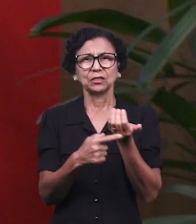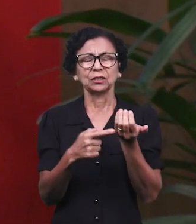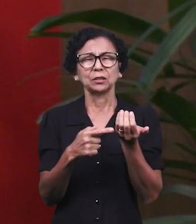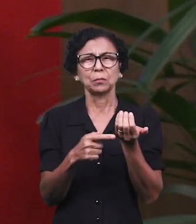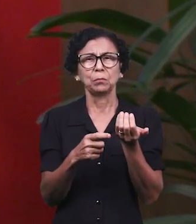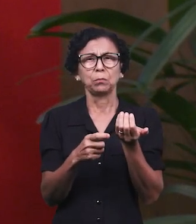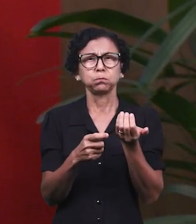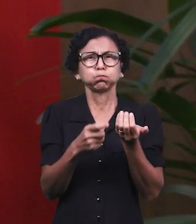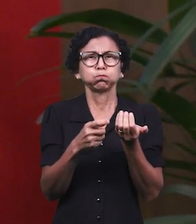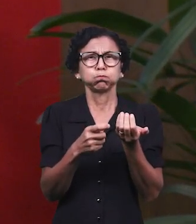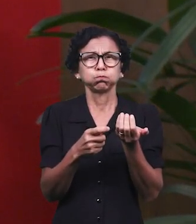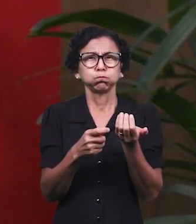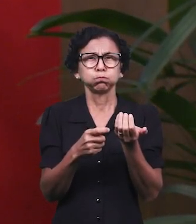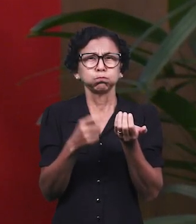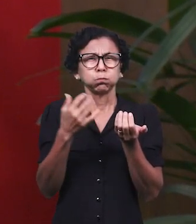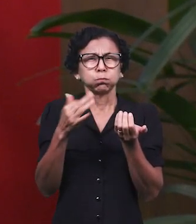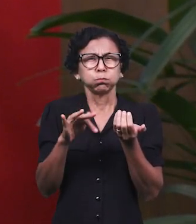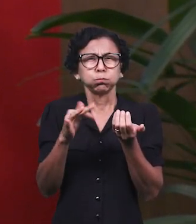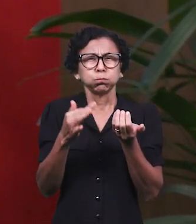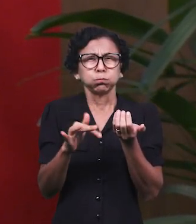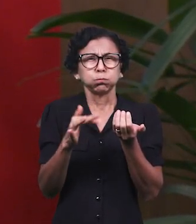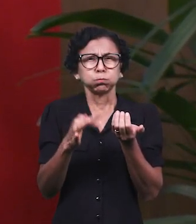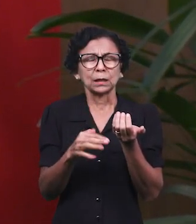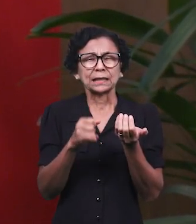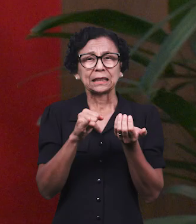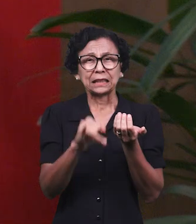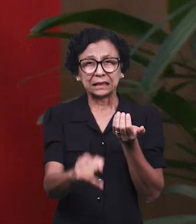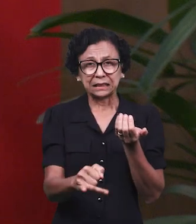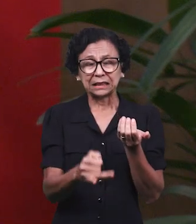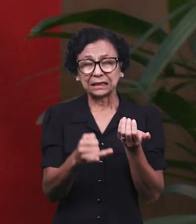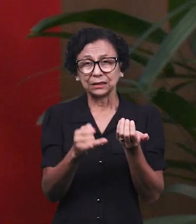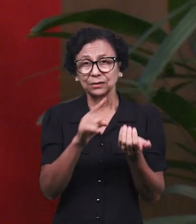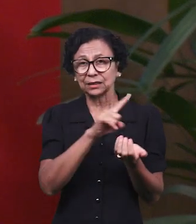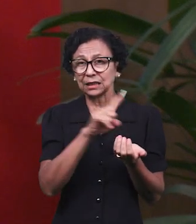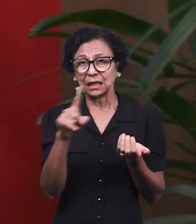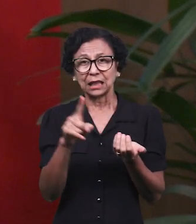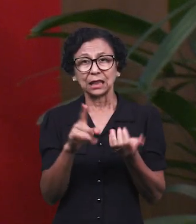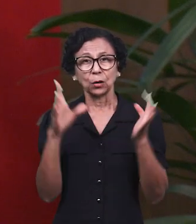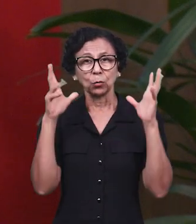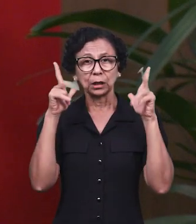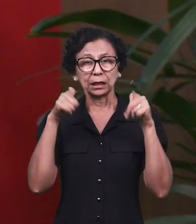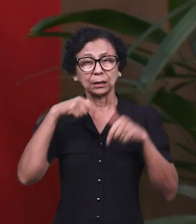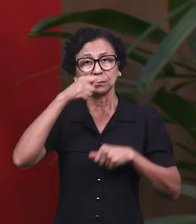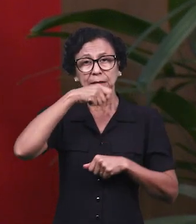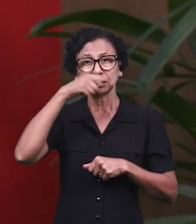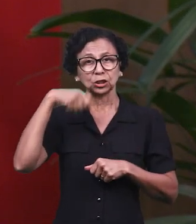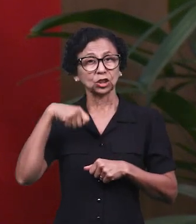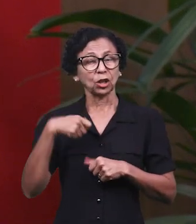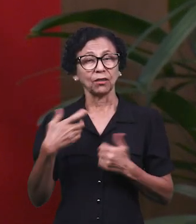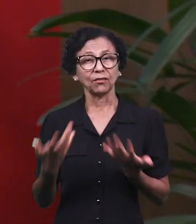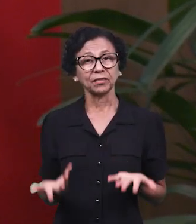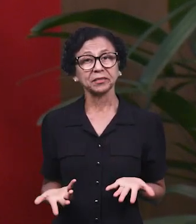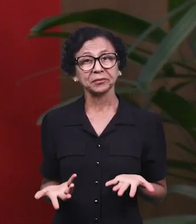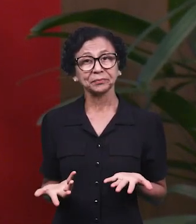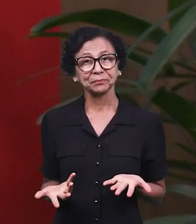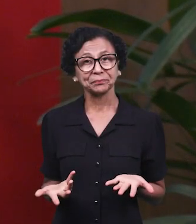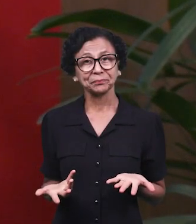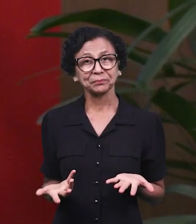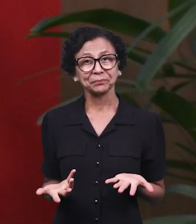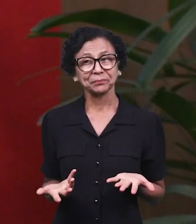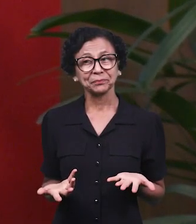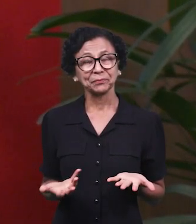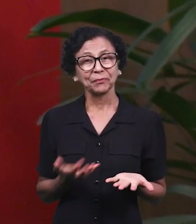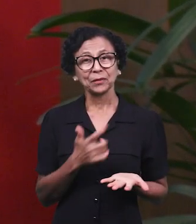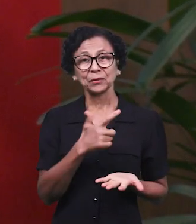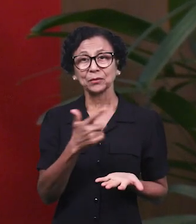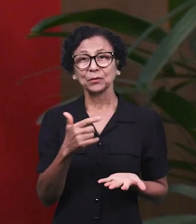não trata esse mau hábito da má higiene, o paciente não vai ter um resultado que ele deseja e aí nós